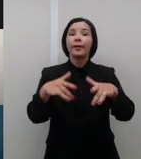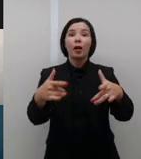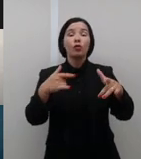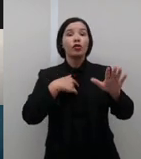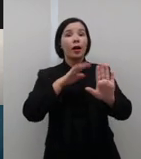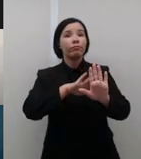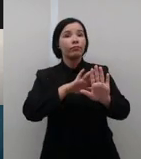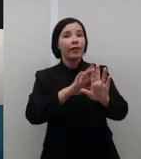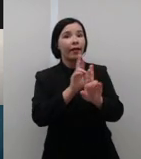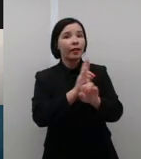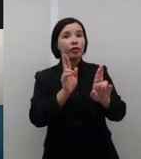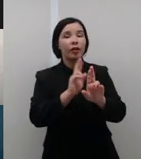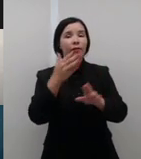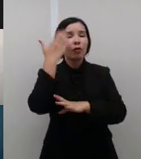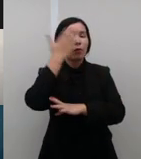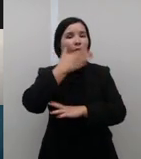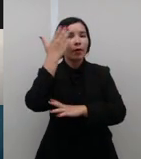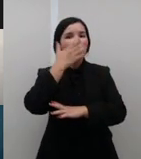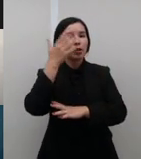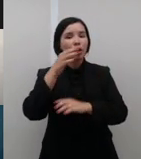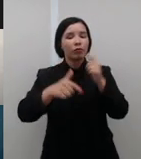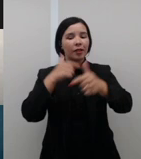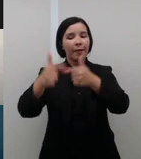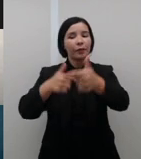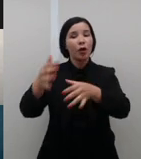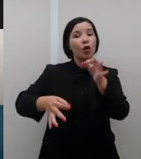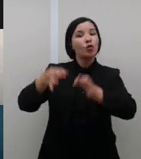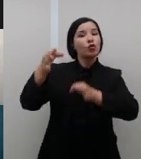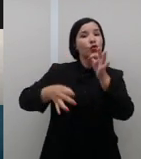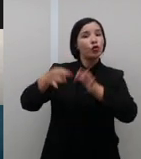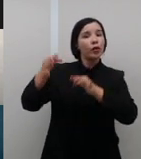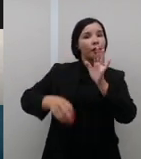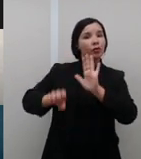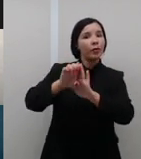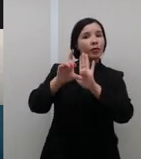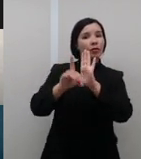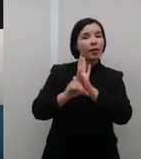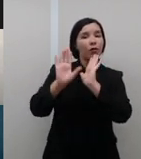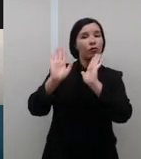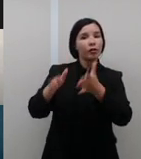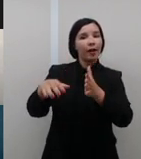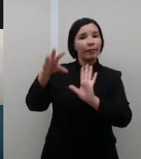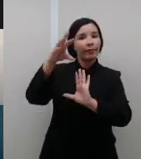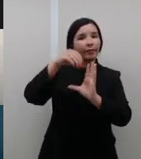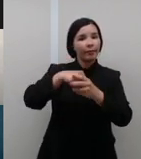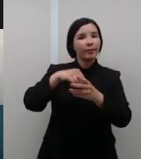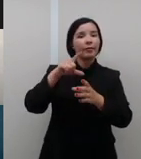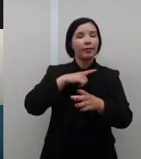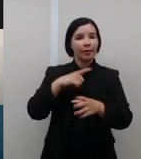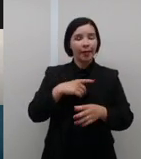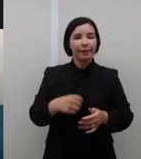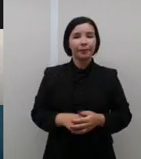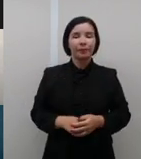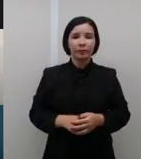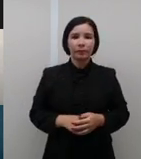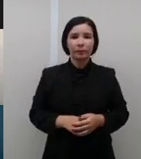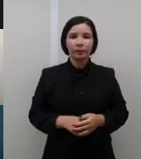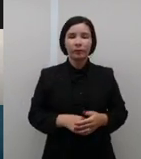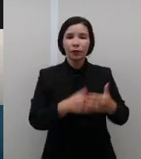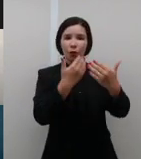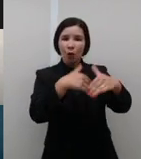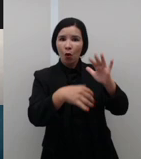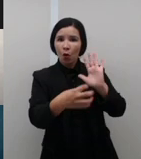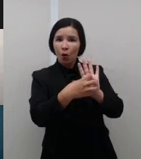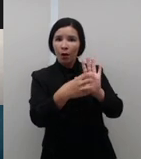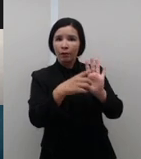comprovação das atividades jurídicas que o edital ali fixava, a comissão do concurso, devidamente autorizada a supri-la,